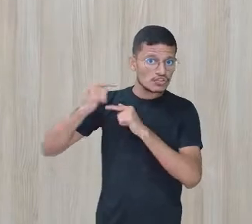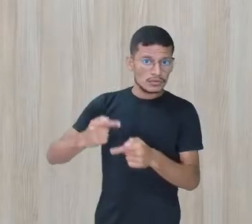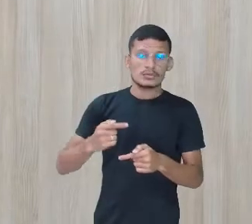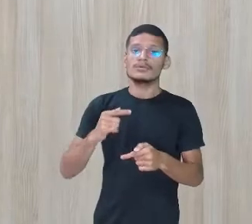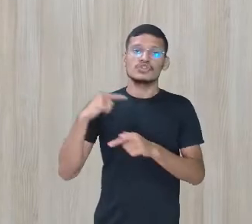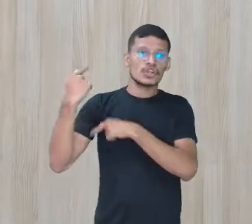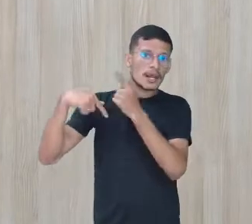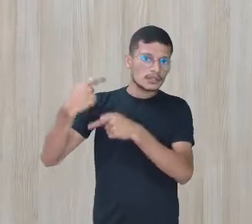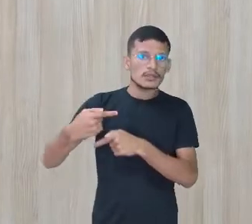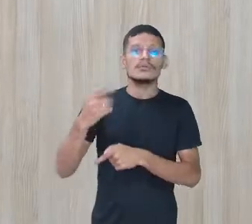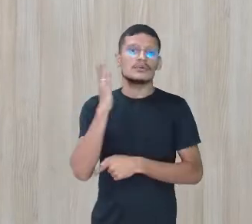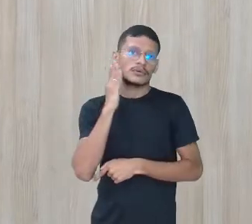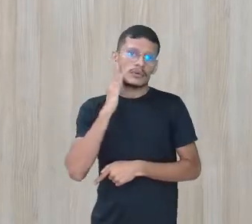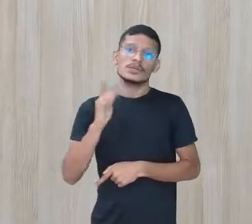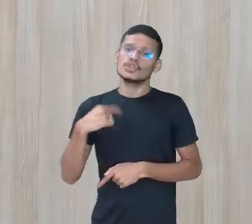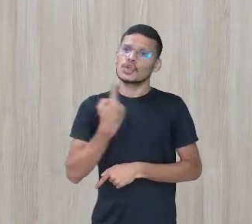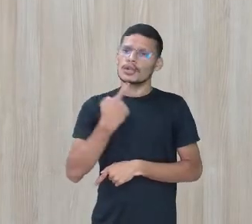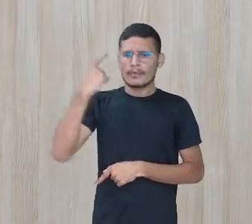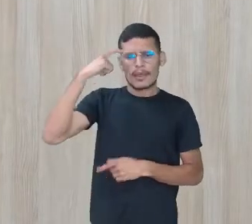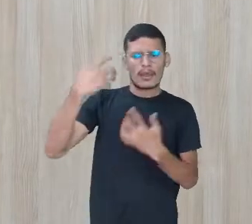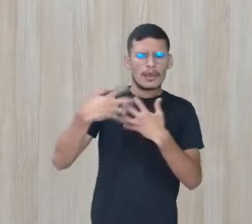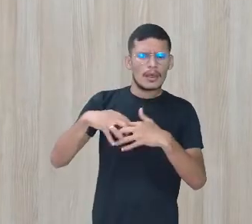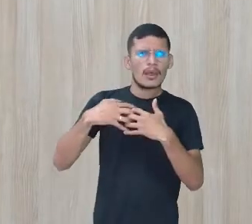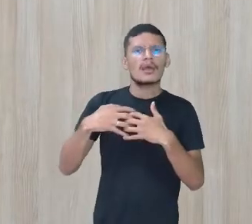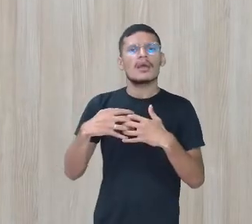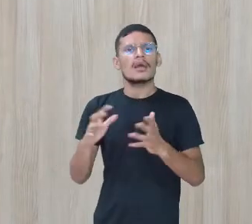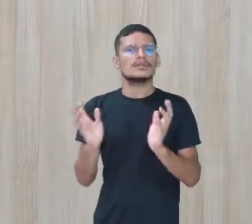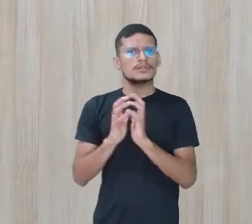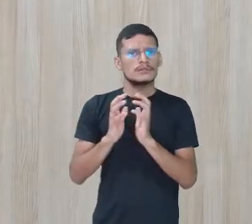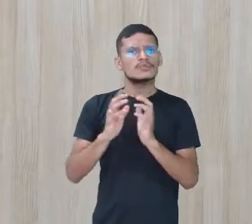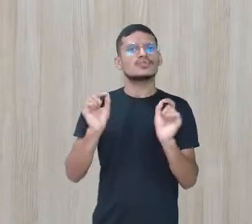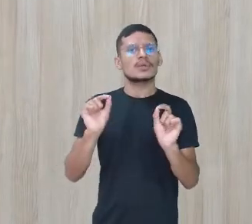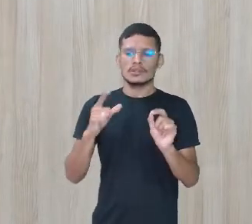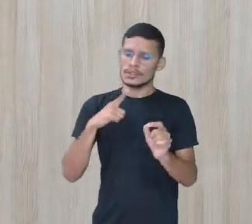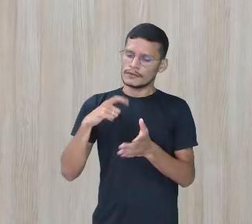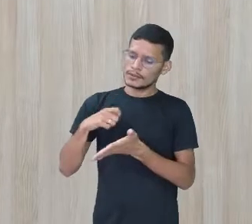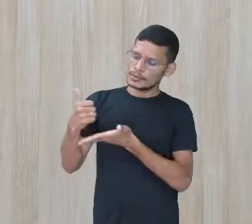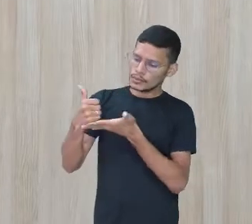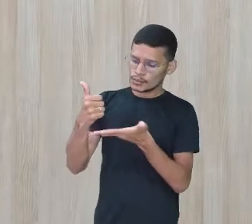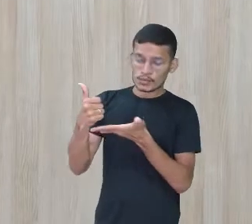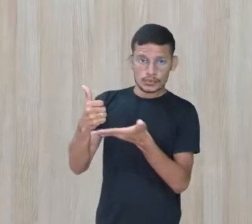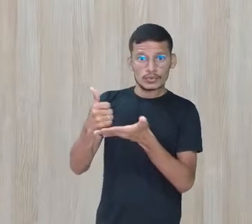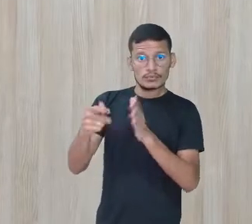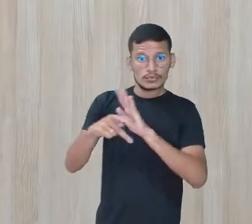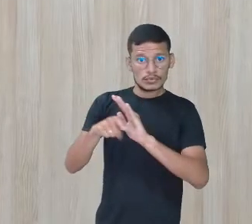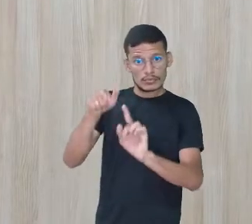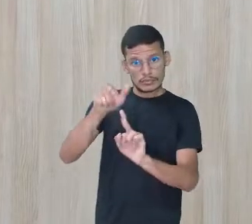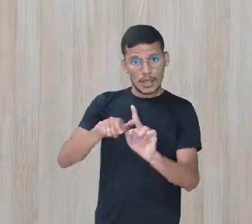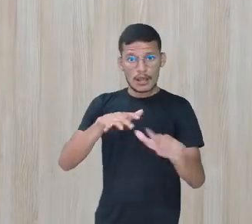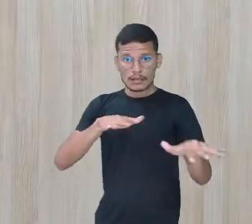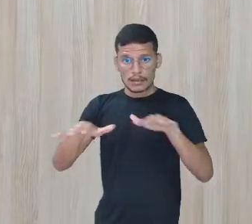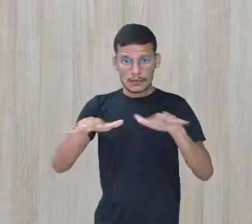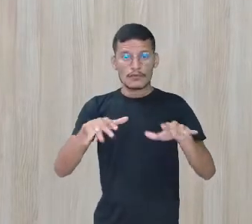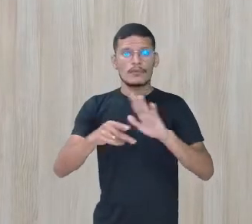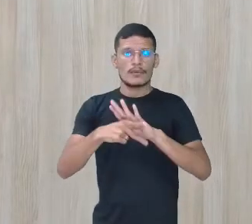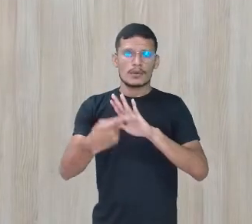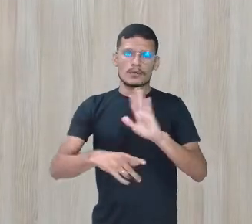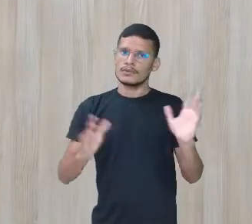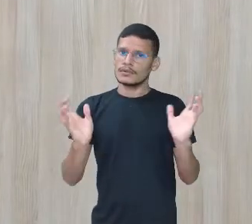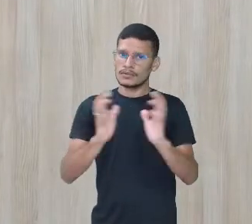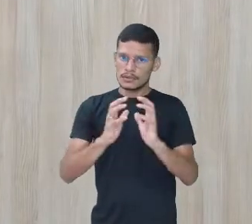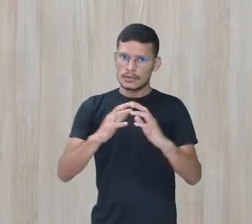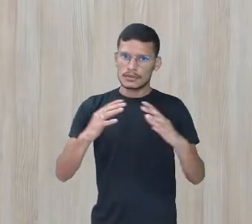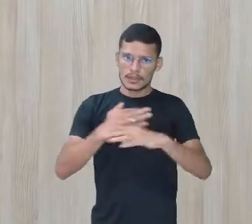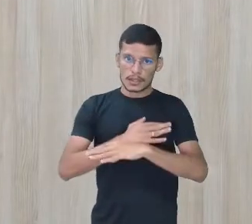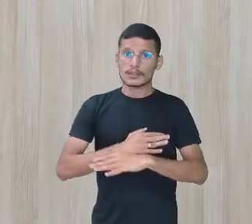pensar nessa ampla contribuição, né, acho que como sujeitos ativos dessa cidade. Então, embora